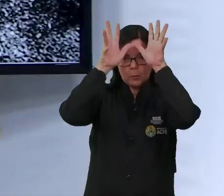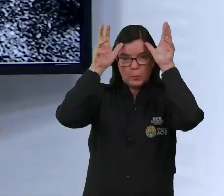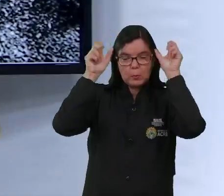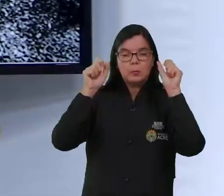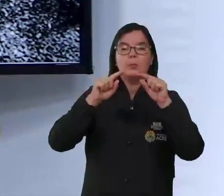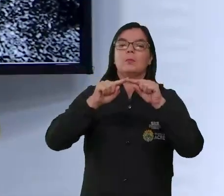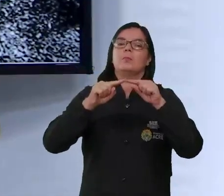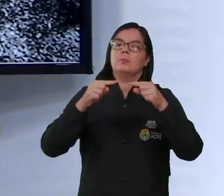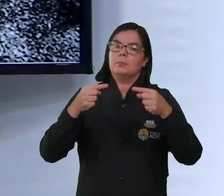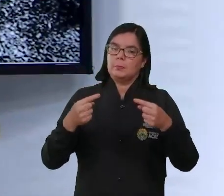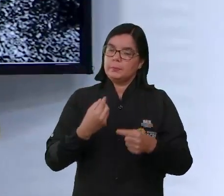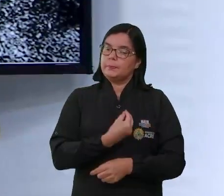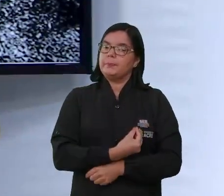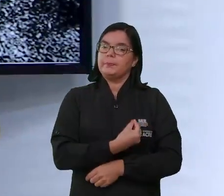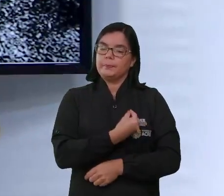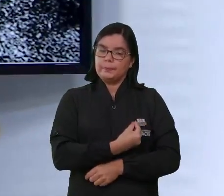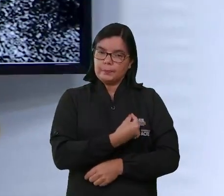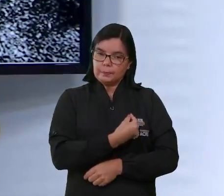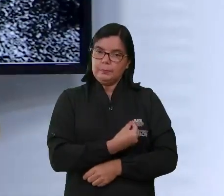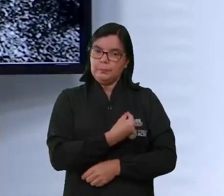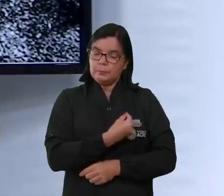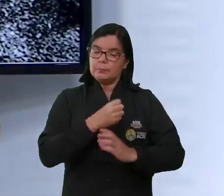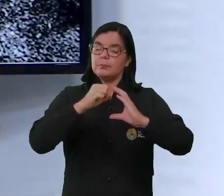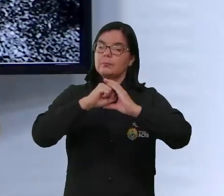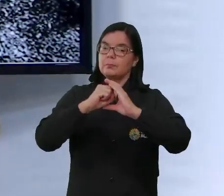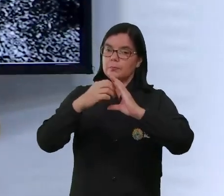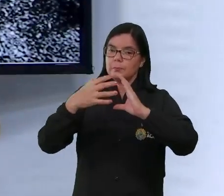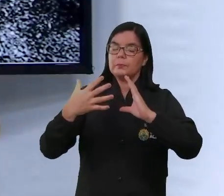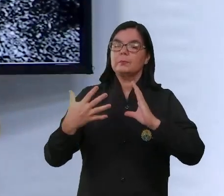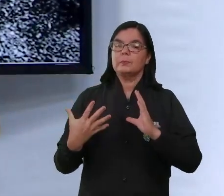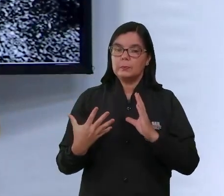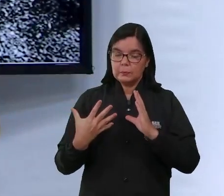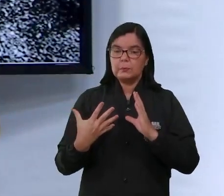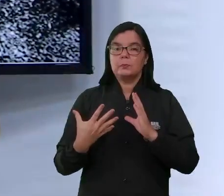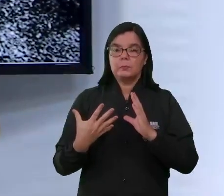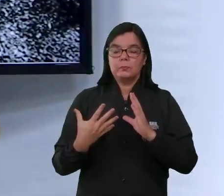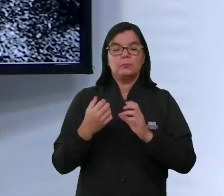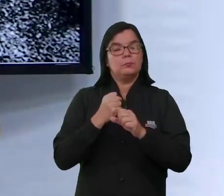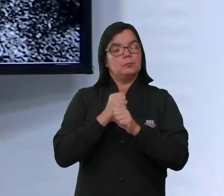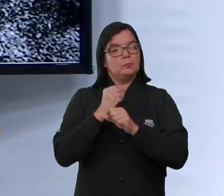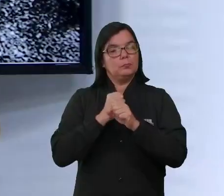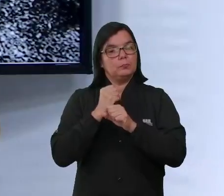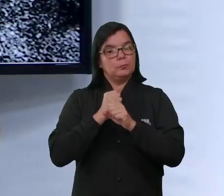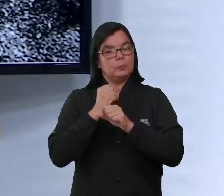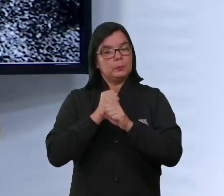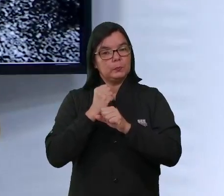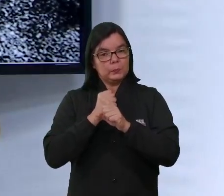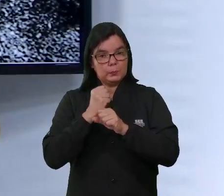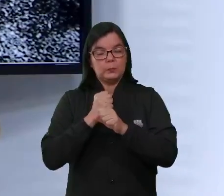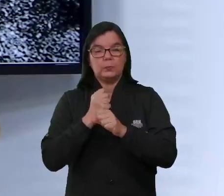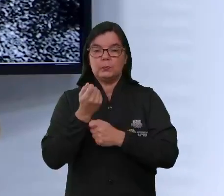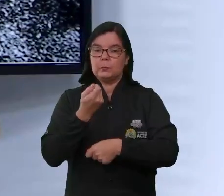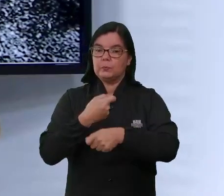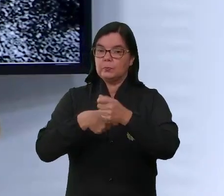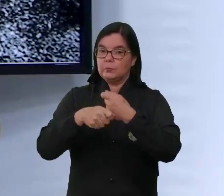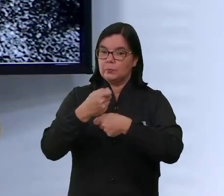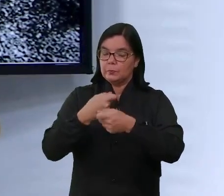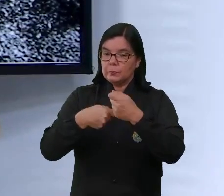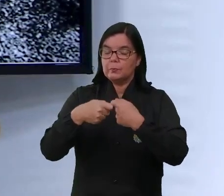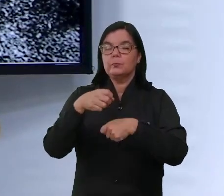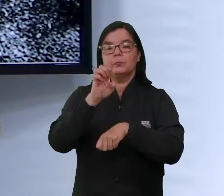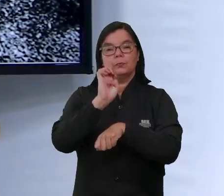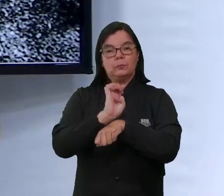mas muito presente e caracterizou, digamos assim, por muito tempo a economia